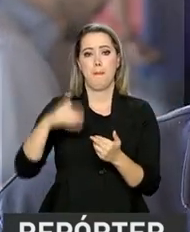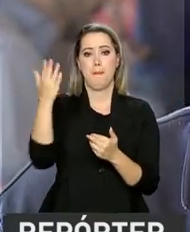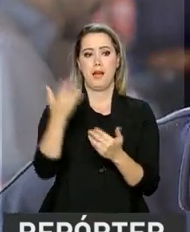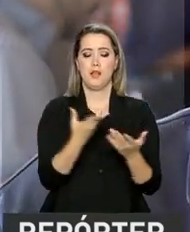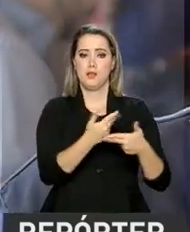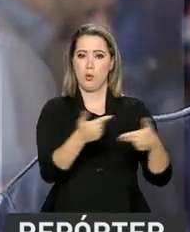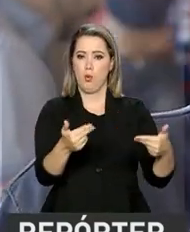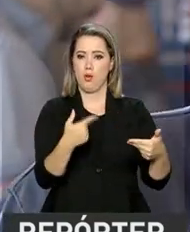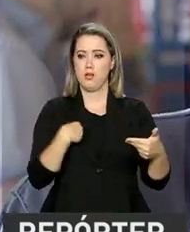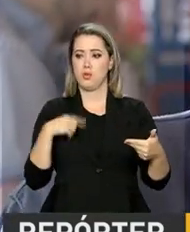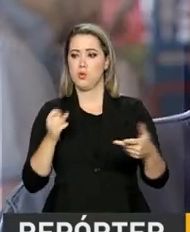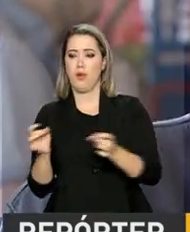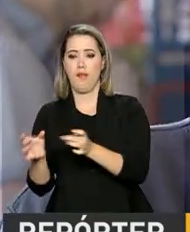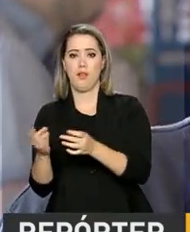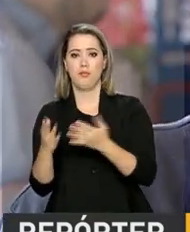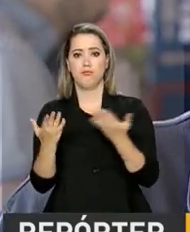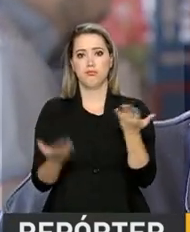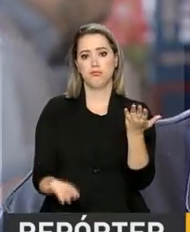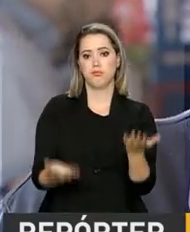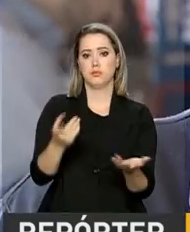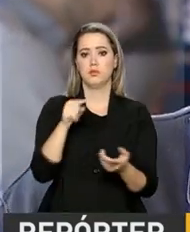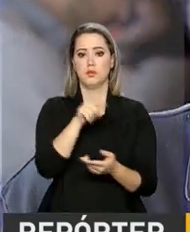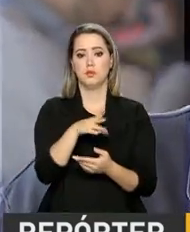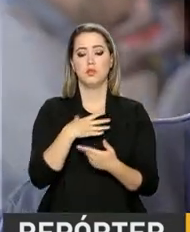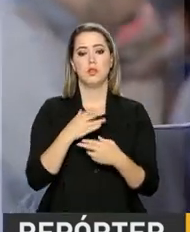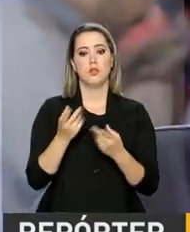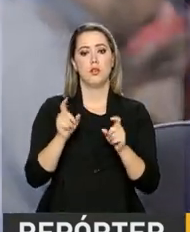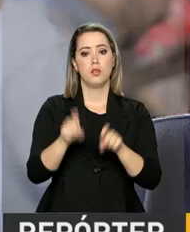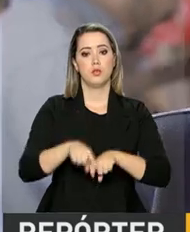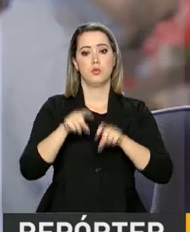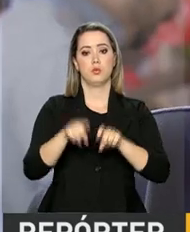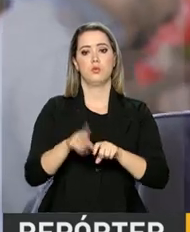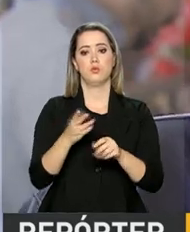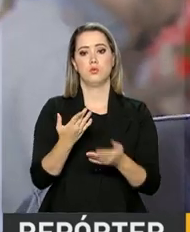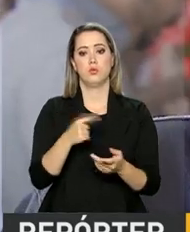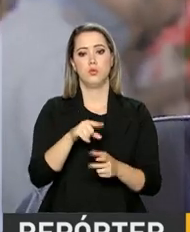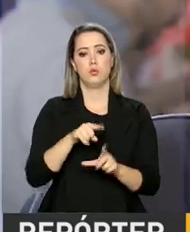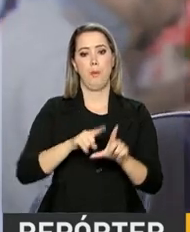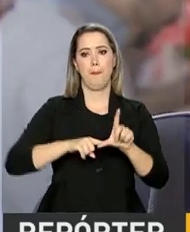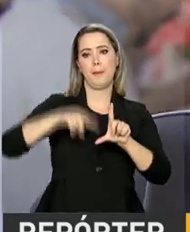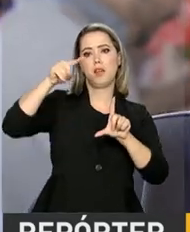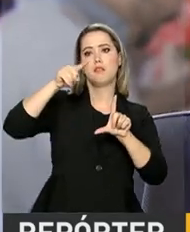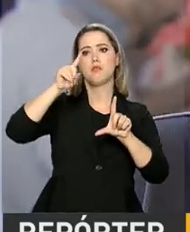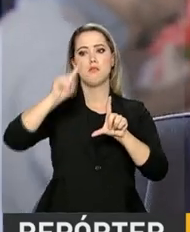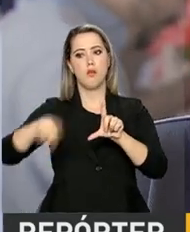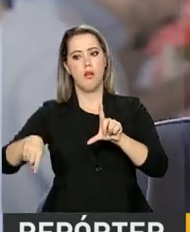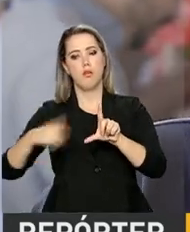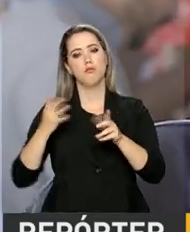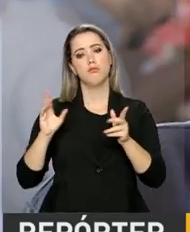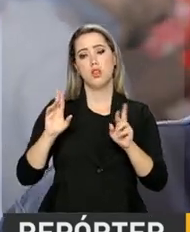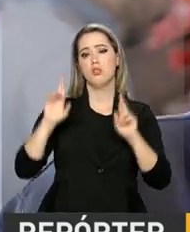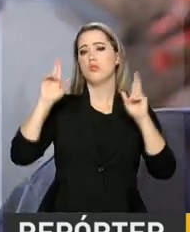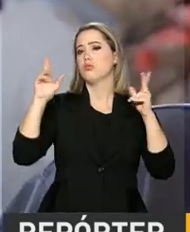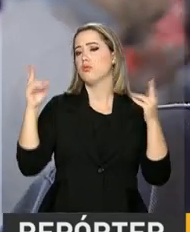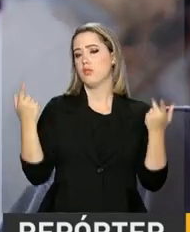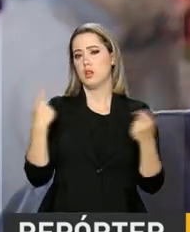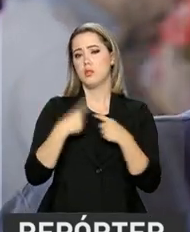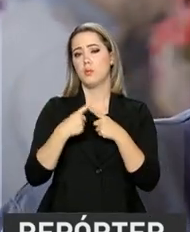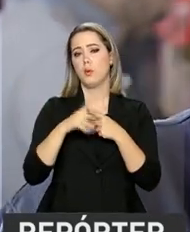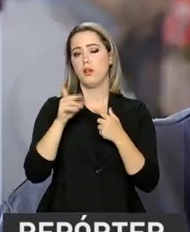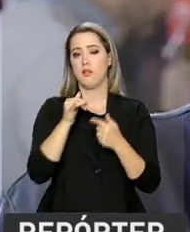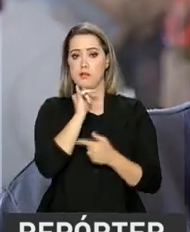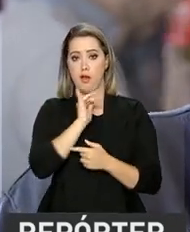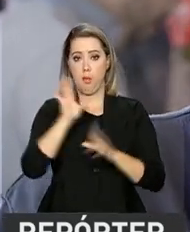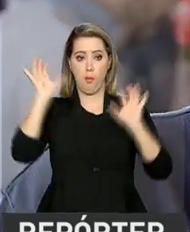sofre essas subidas e descidas de preço devido a vários fatores. Você tem fatores climáticos que às vezes influenciam a produção para mais ou